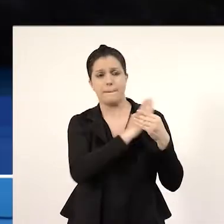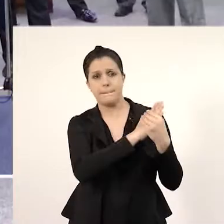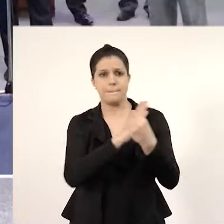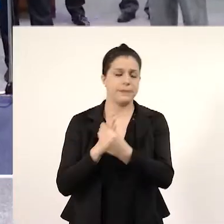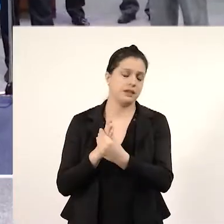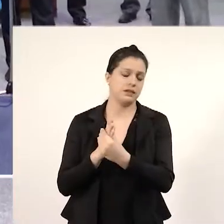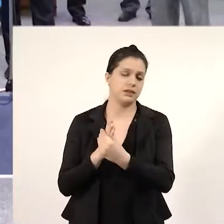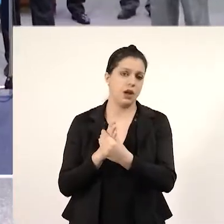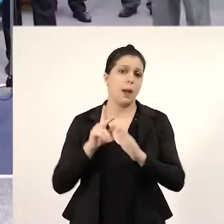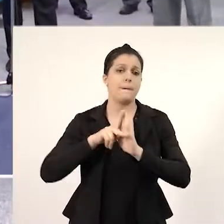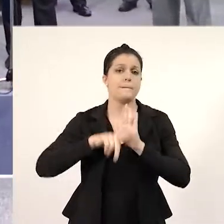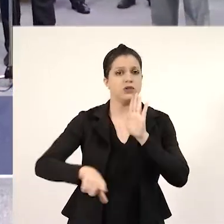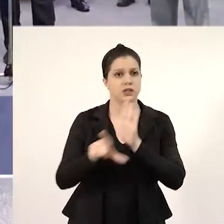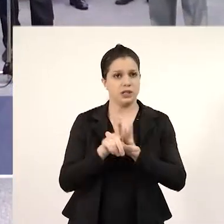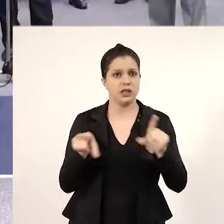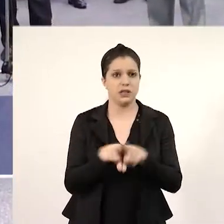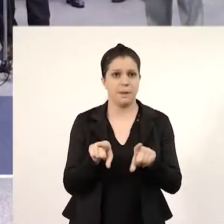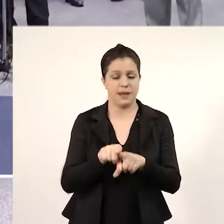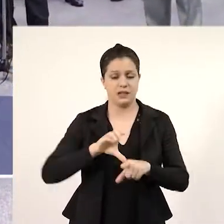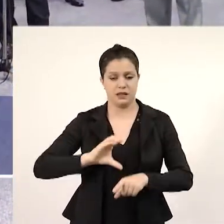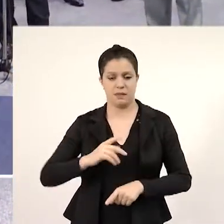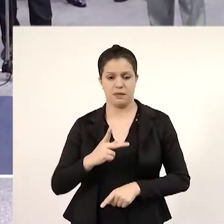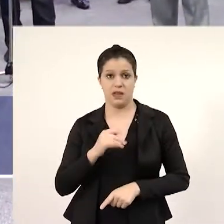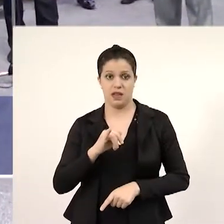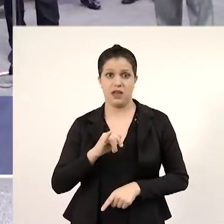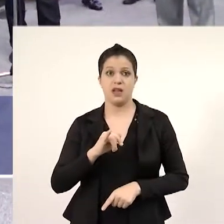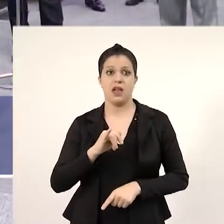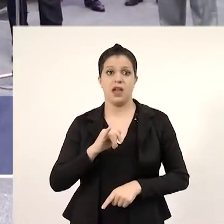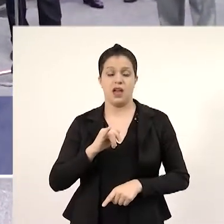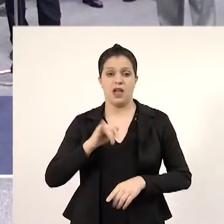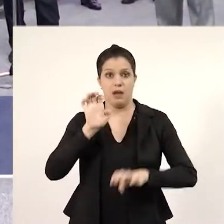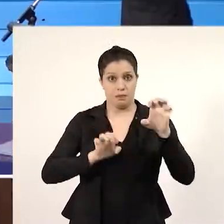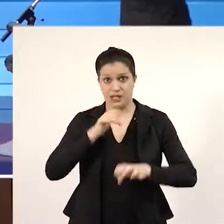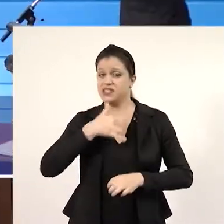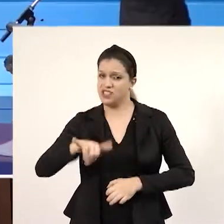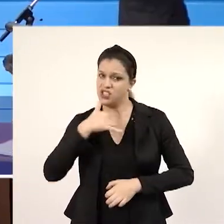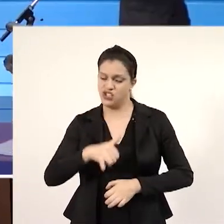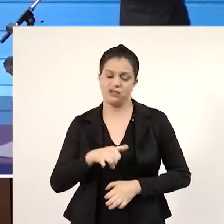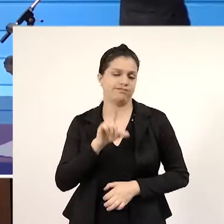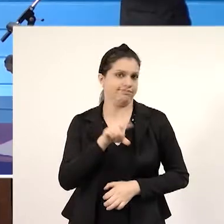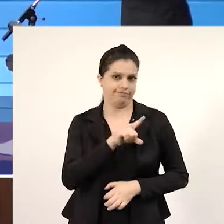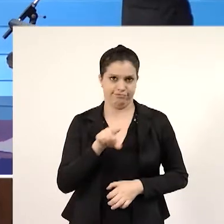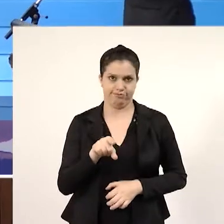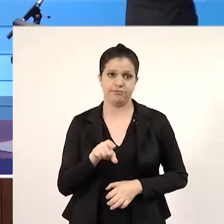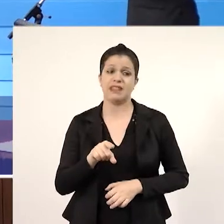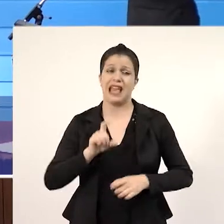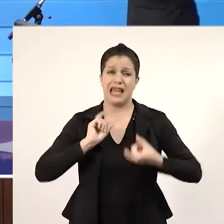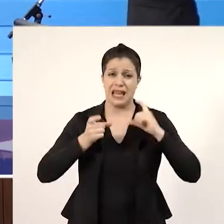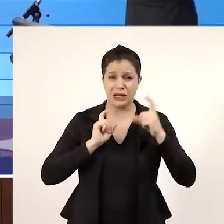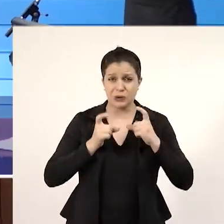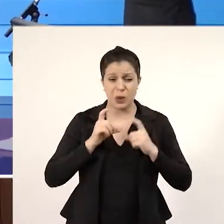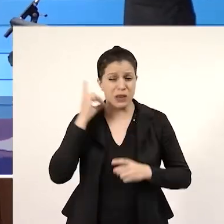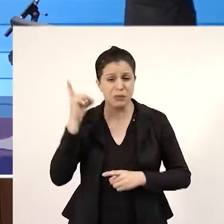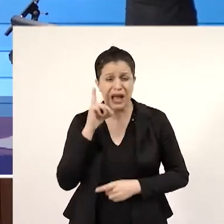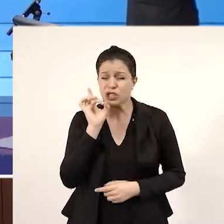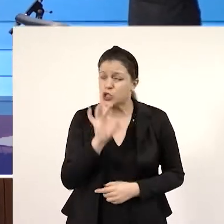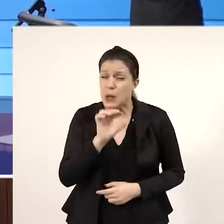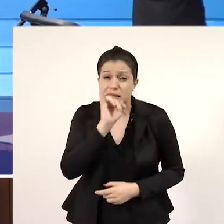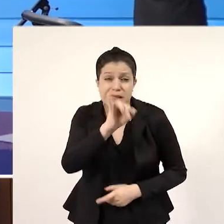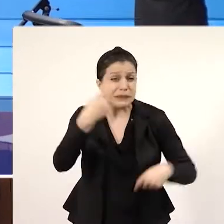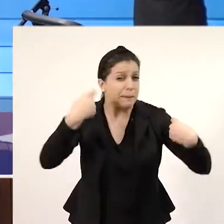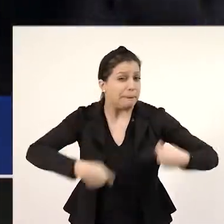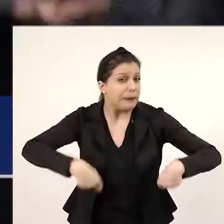de tramitação de projetos e da CPI da Energisa ficam suspensos, enquanto os deputados só devem se reunir no período se